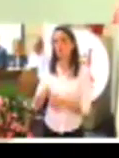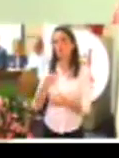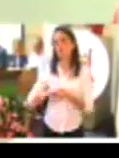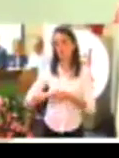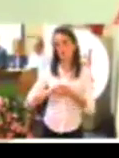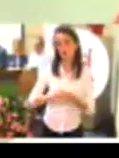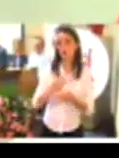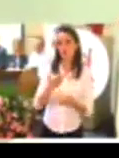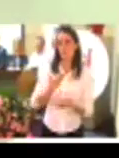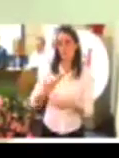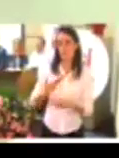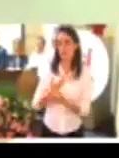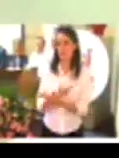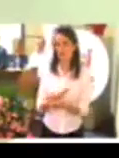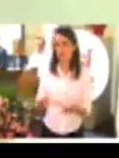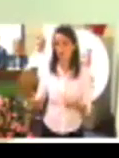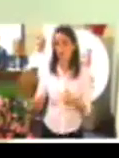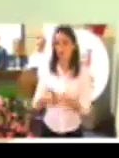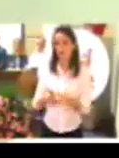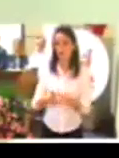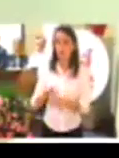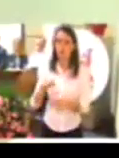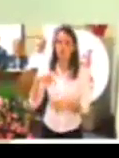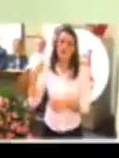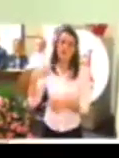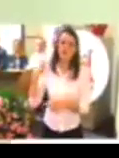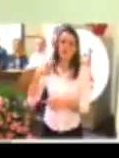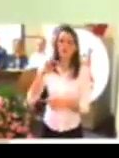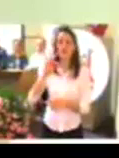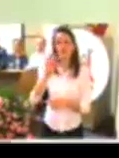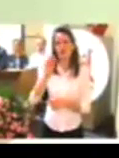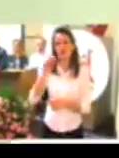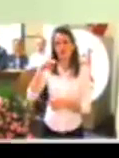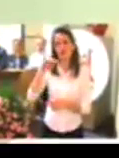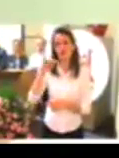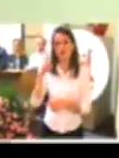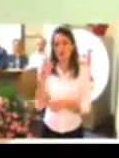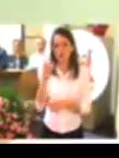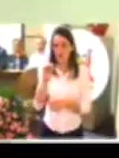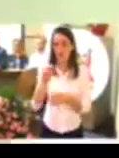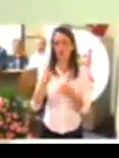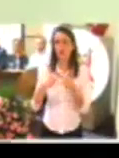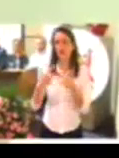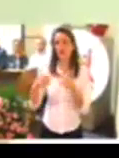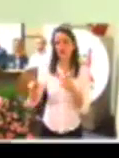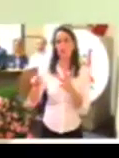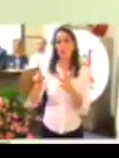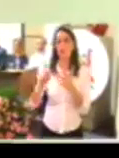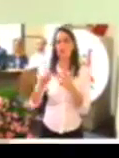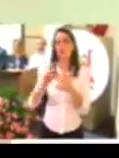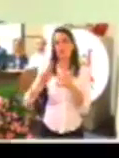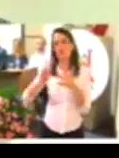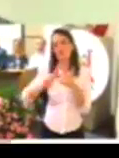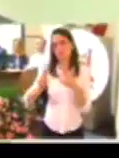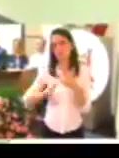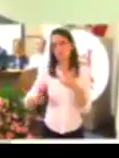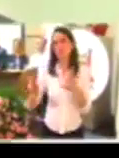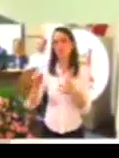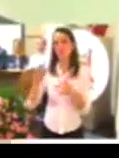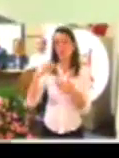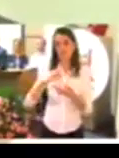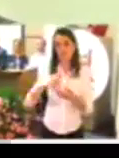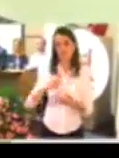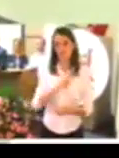demais colegas presentes, o vereador Amaral, o vereador Toninho da Embralite, vereador Duda, vereador Toninho